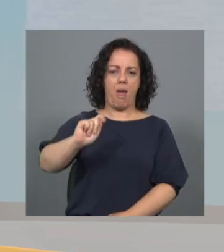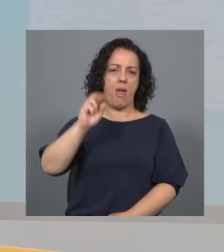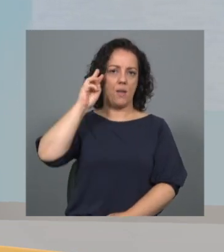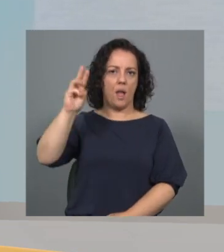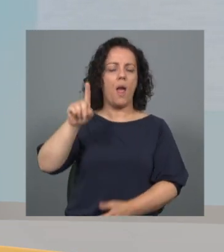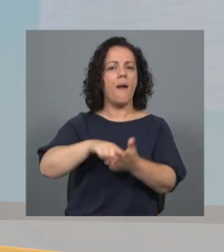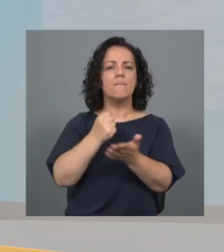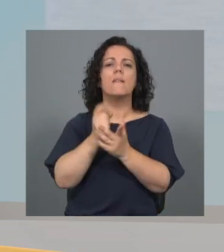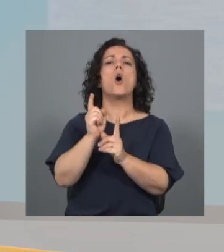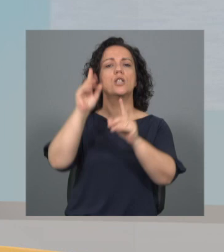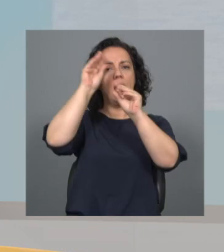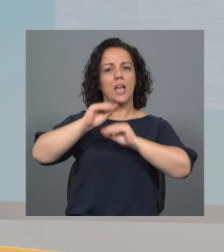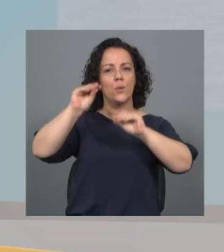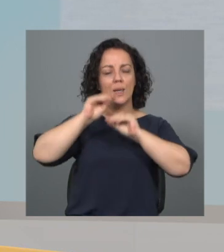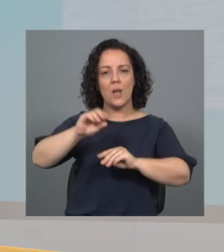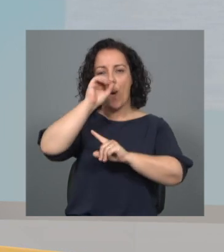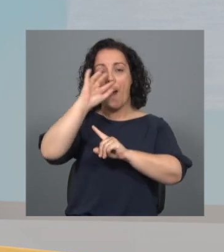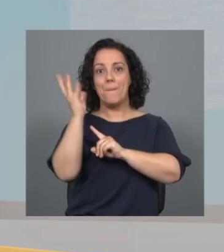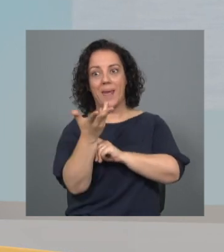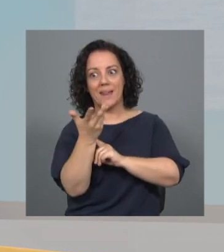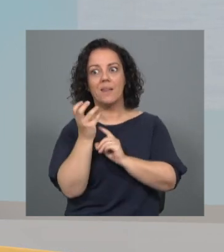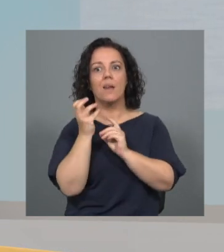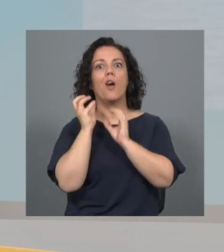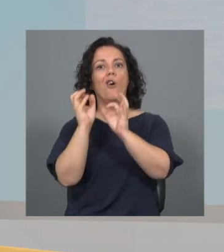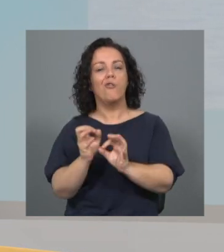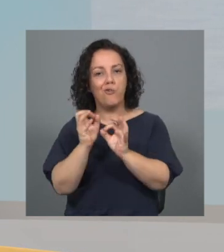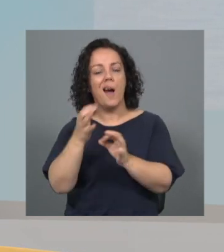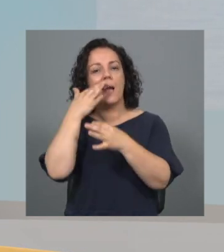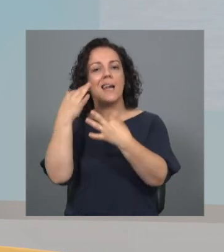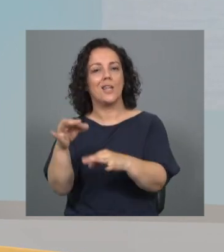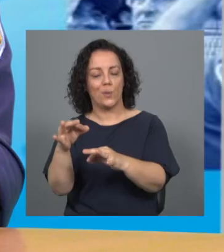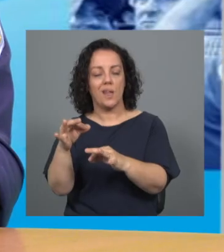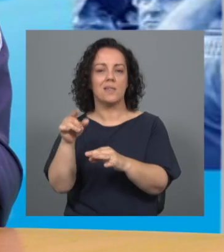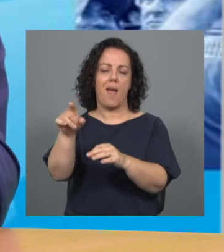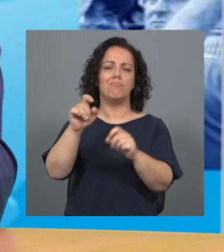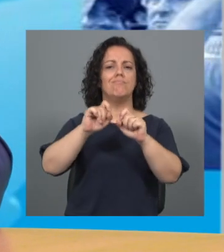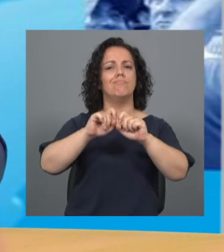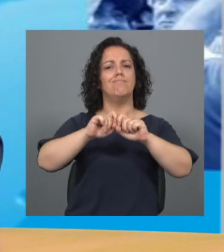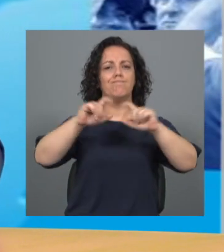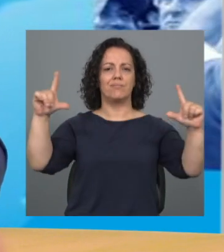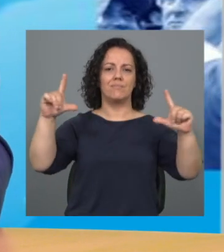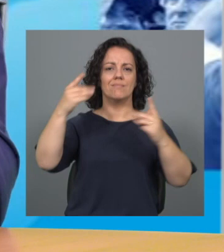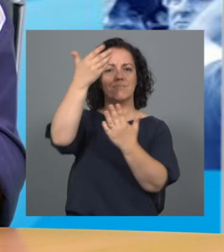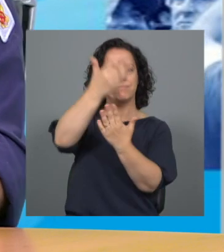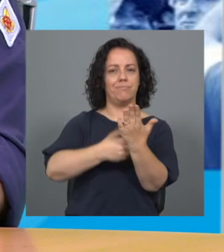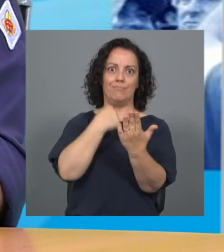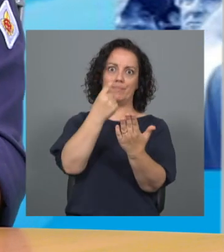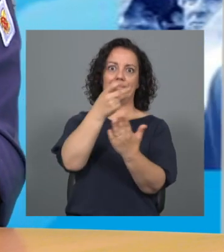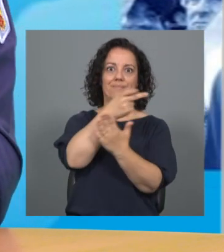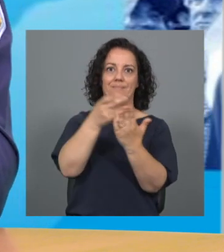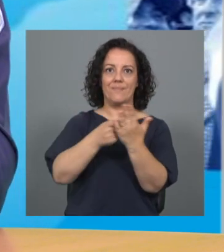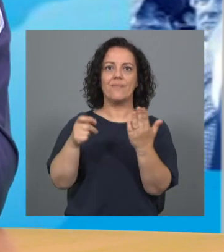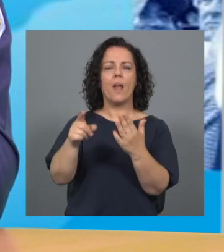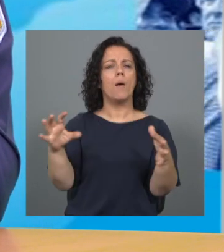educação ambiental e a conservação da natureza. Assim aparece no vosso ideário, não é? Quer isso dizer que